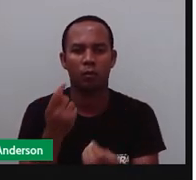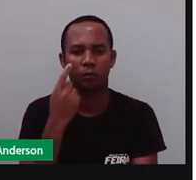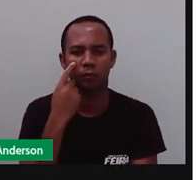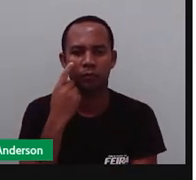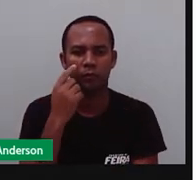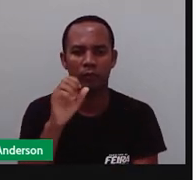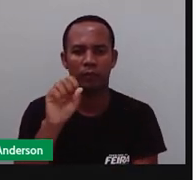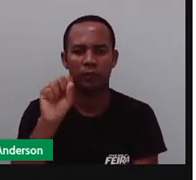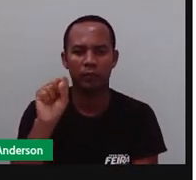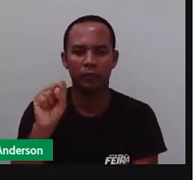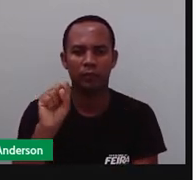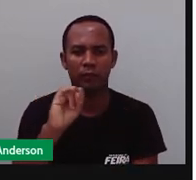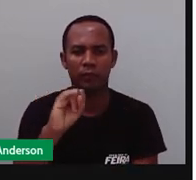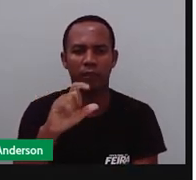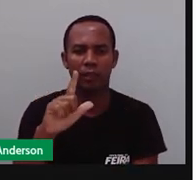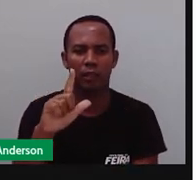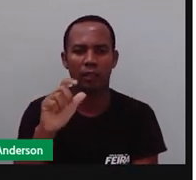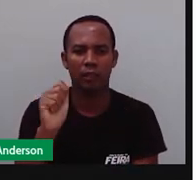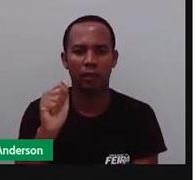né?